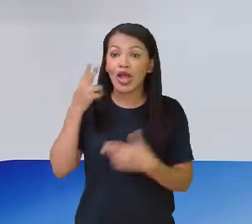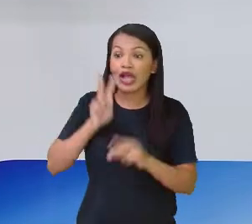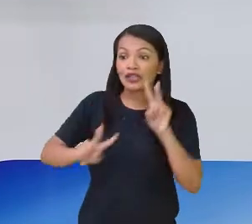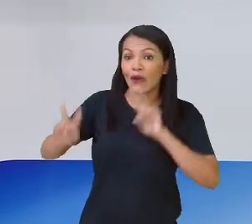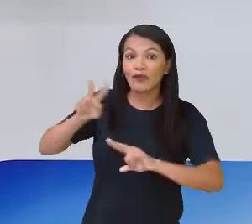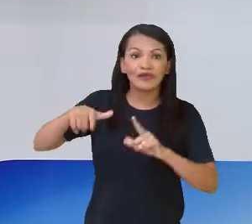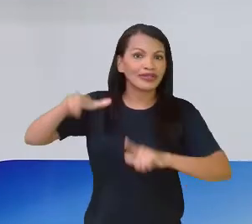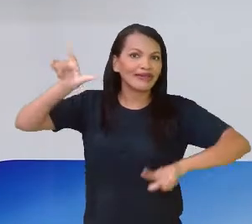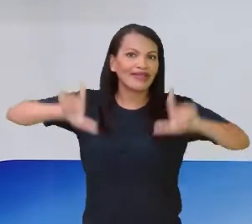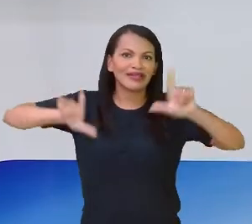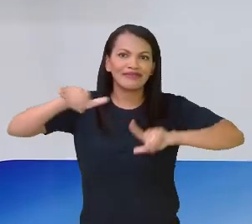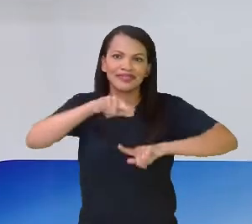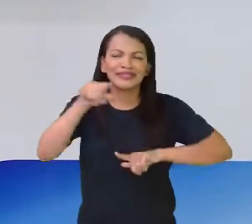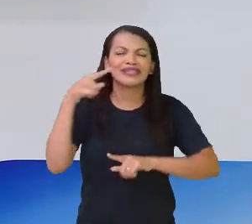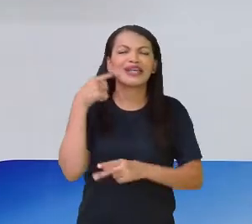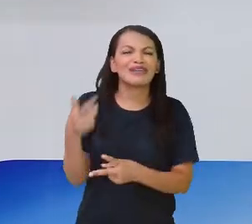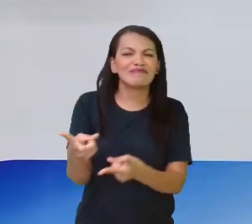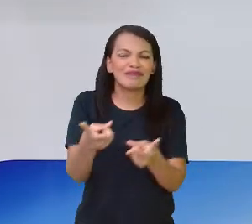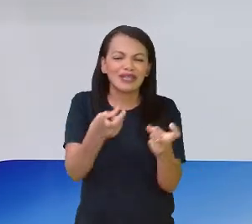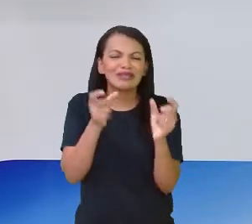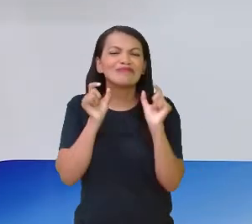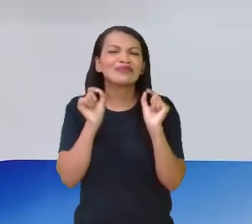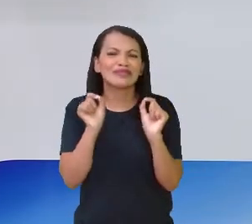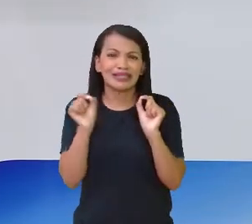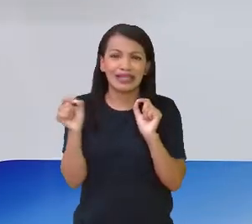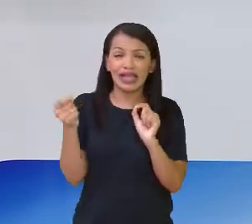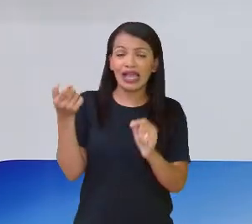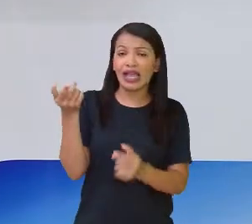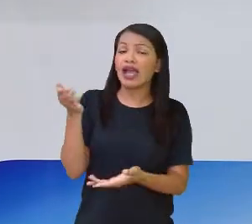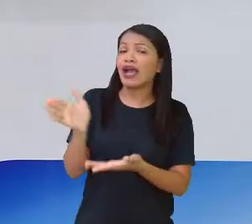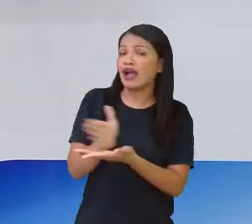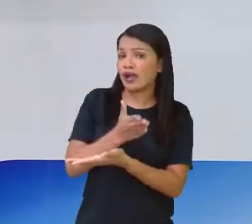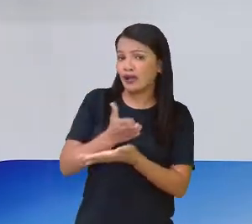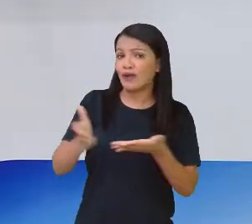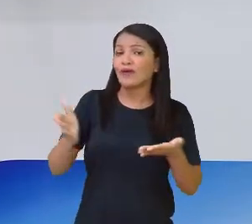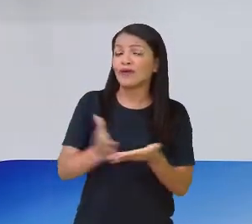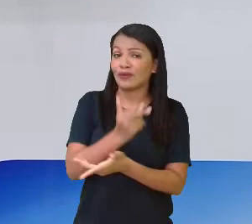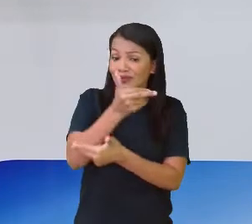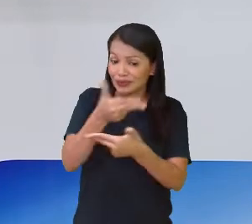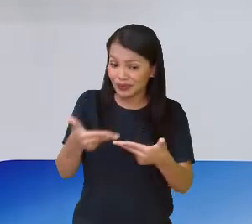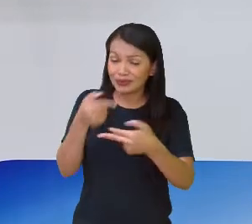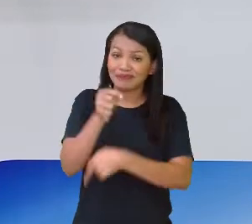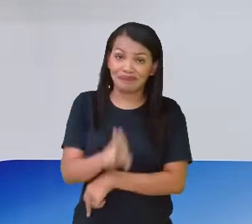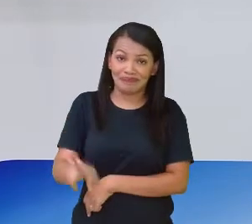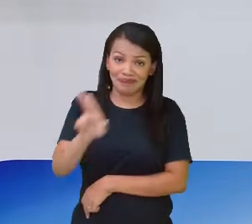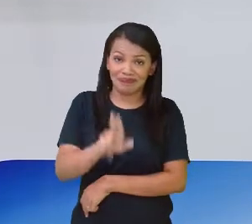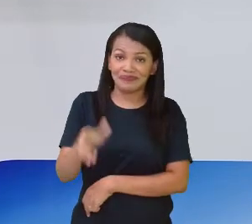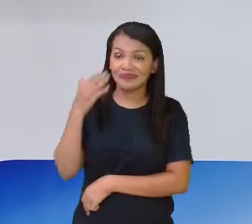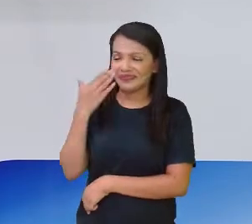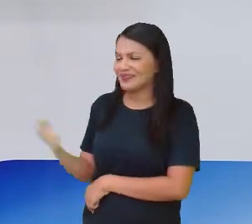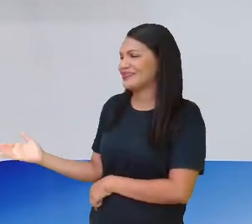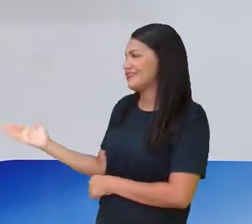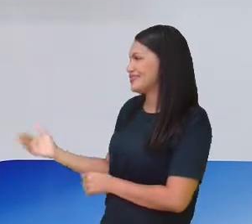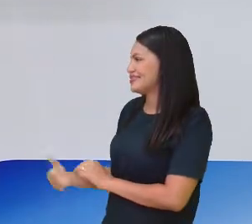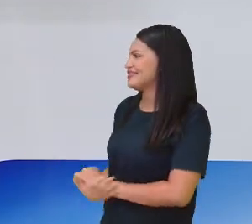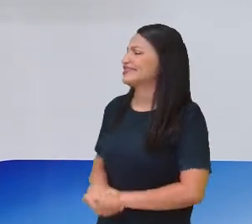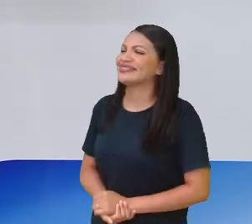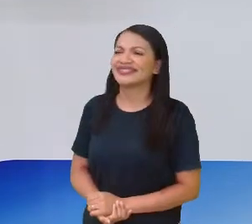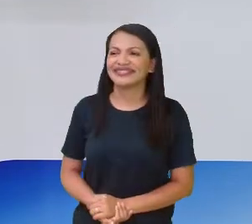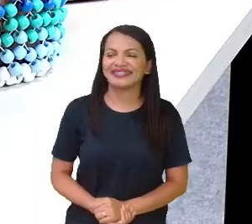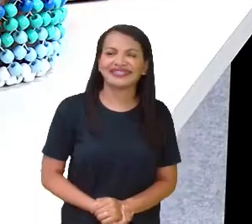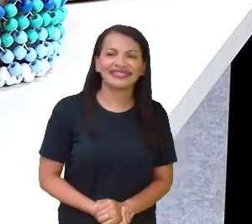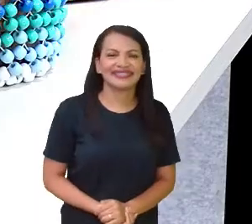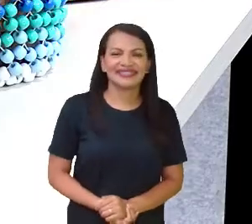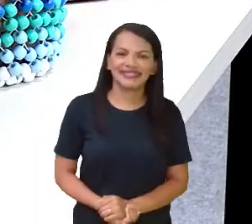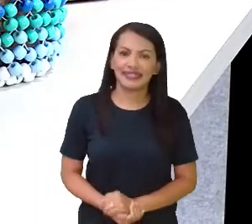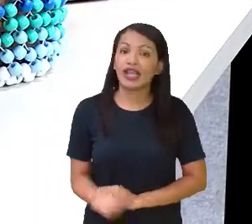na televisão, vocês vão perceber alguns instrumentos bastante característicos desses grupos. Um deles é esse daqui.